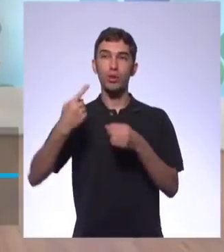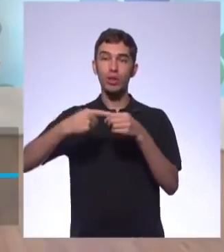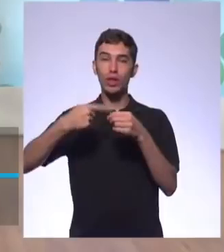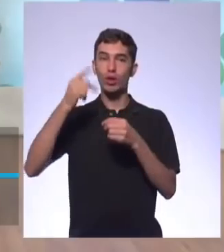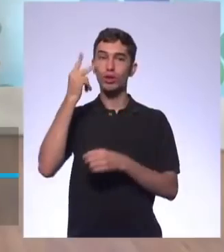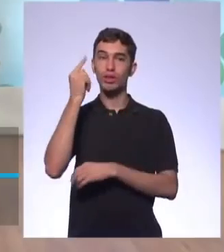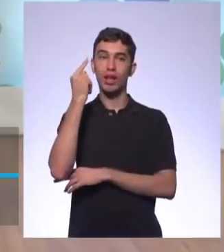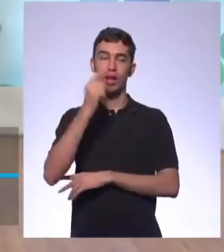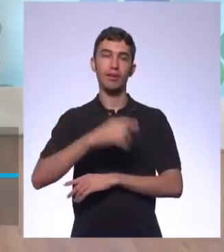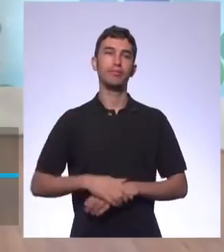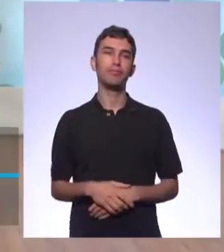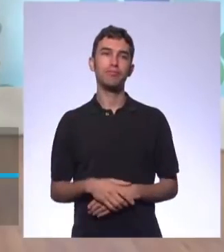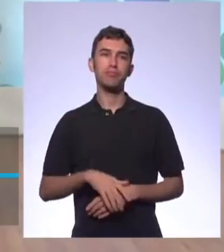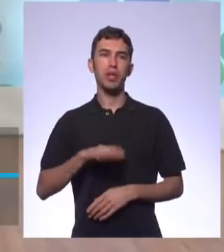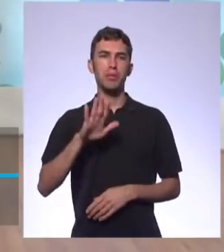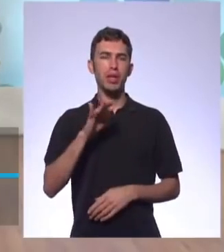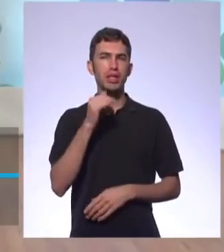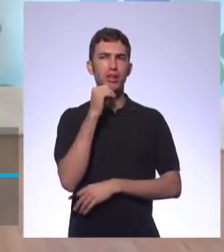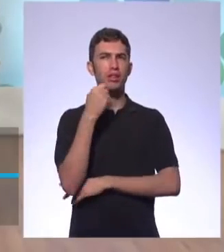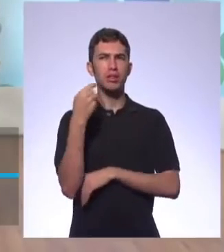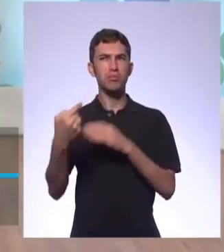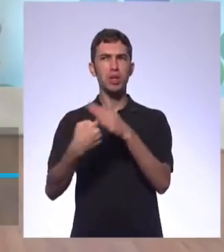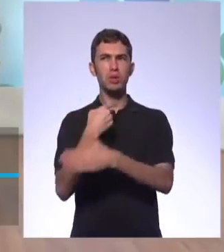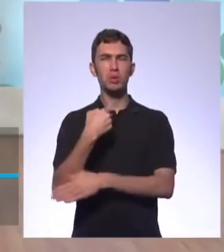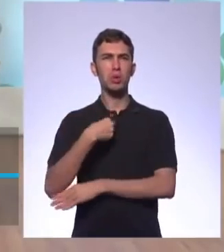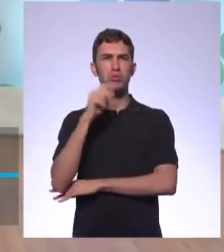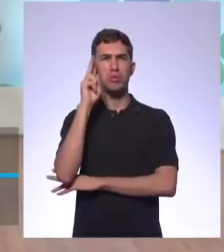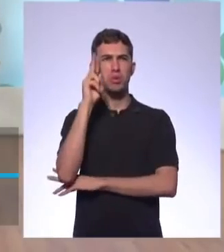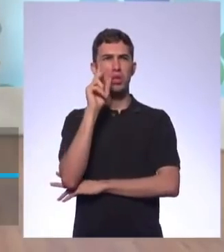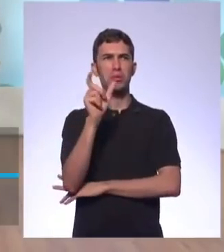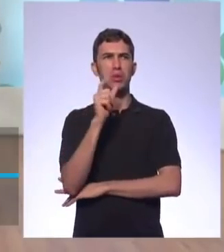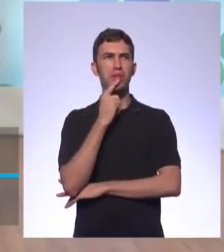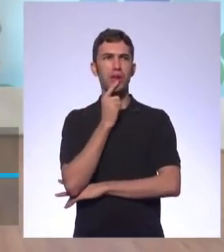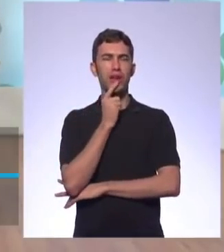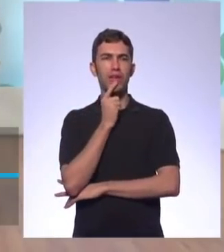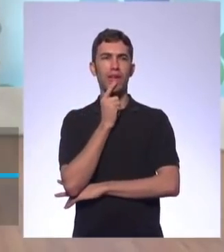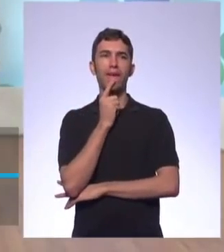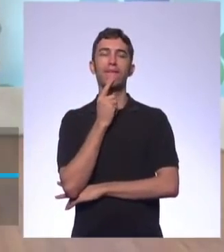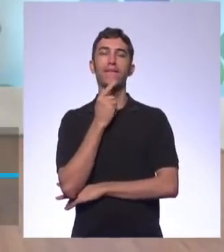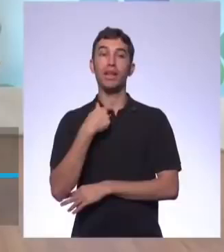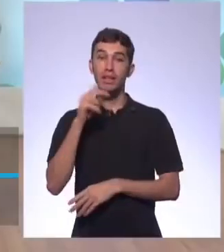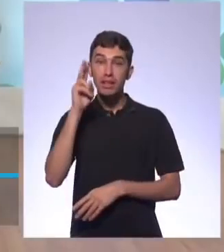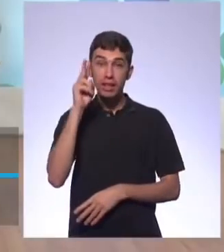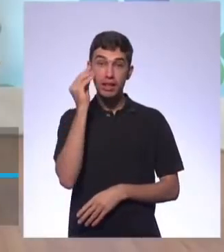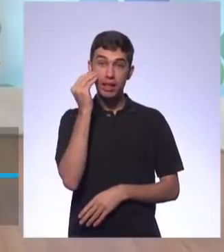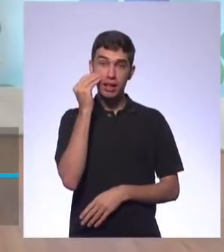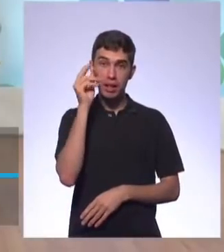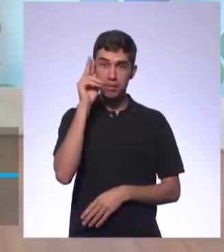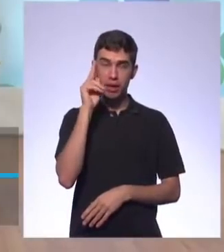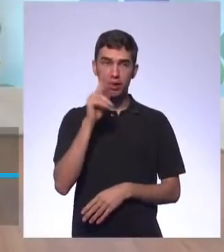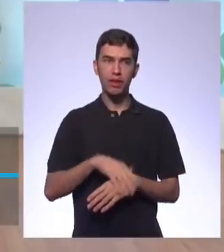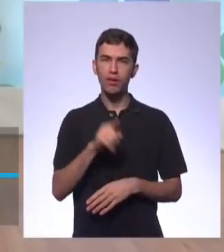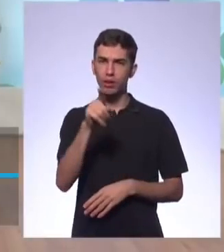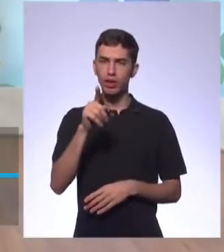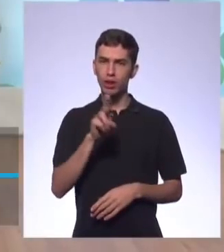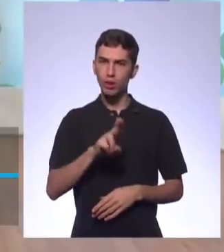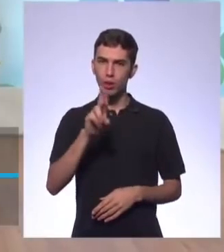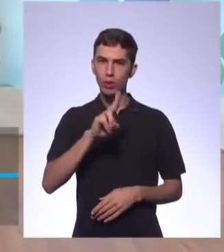lá. Mas agora você me perguntou, eu não sei. Vai ver que você lembra durante a aula. E você usa gírias,